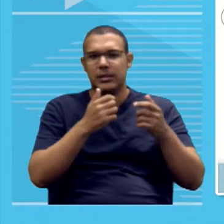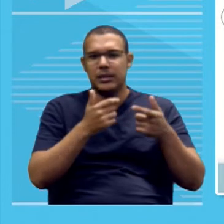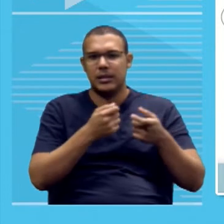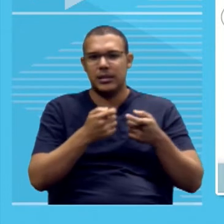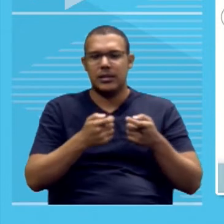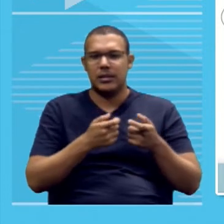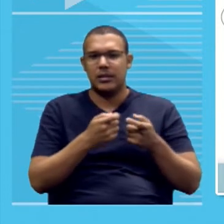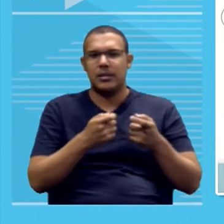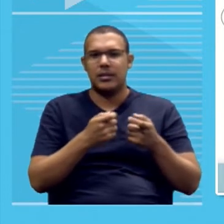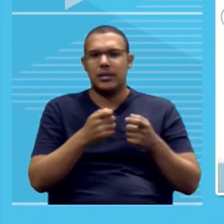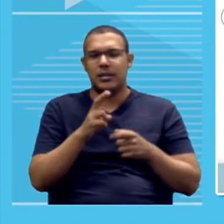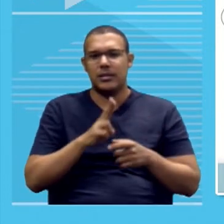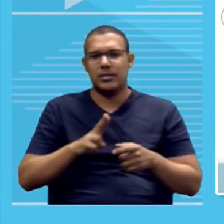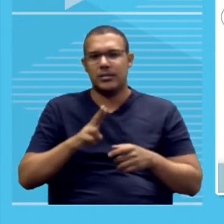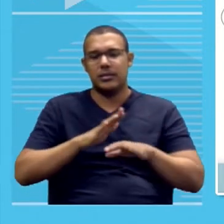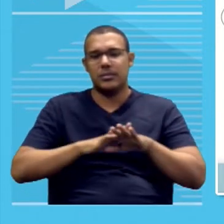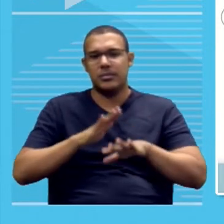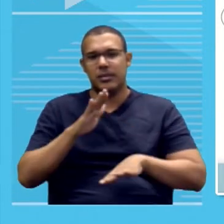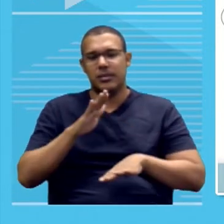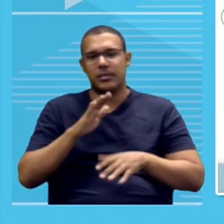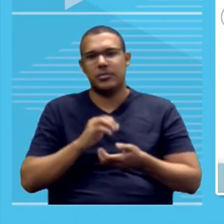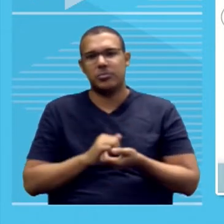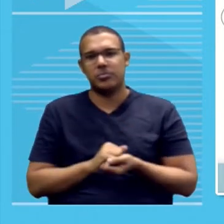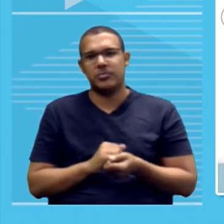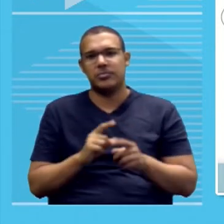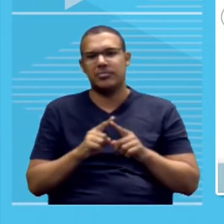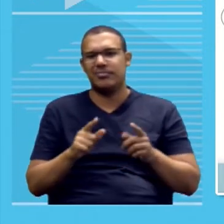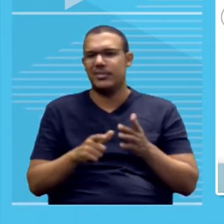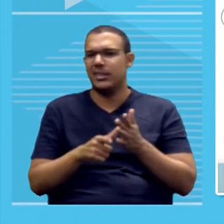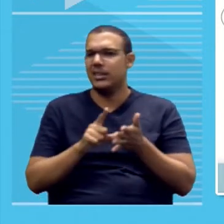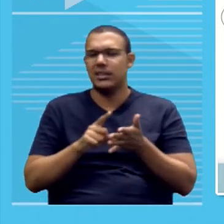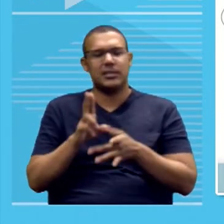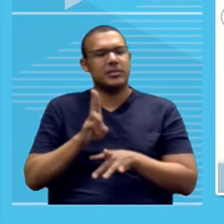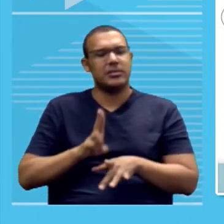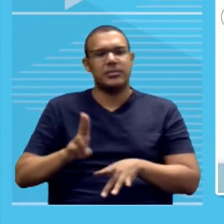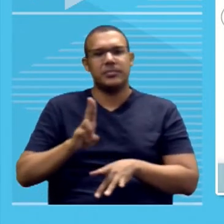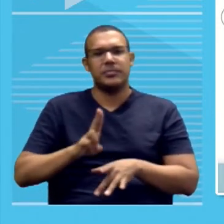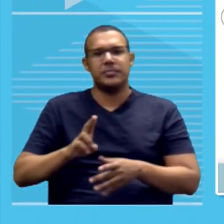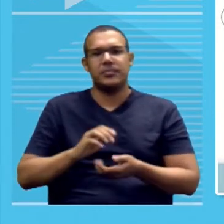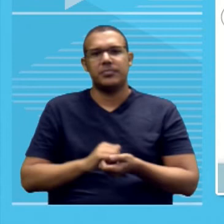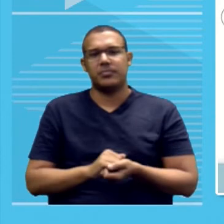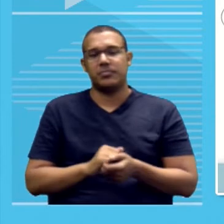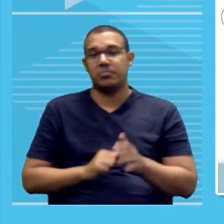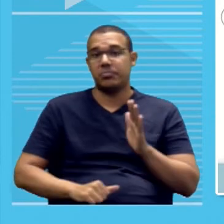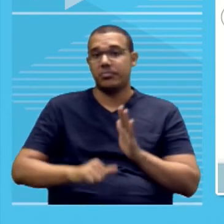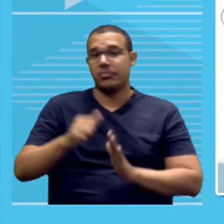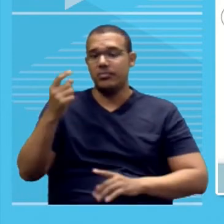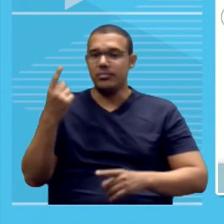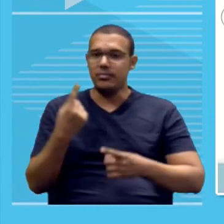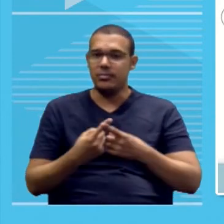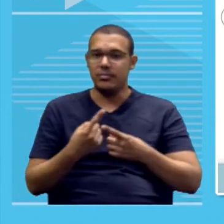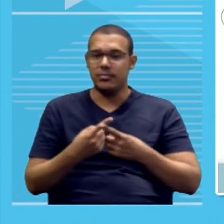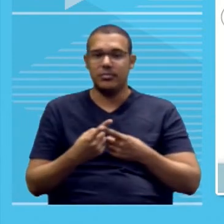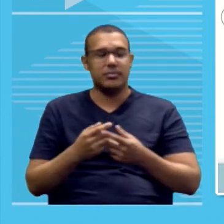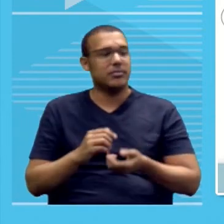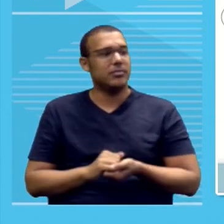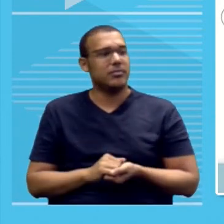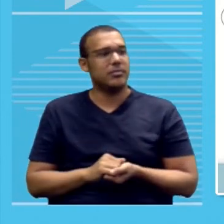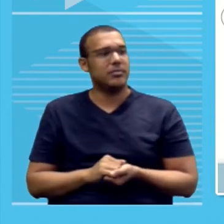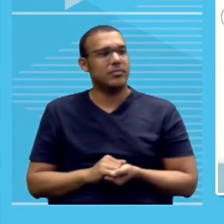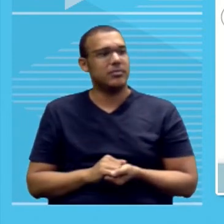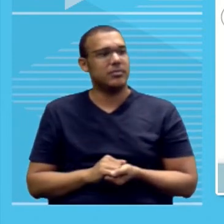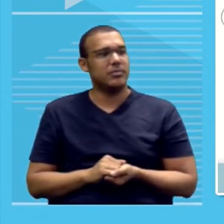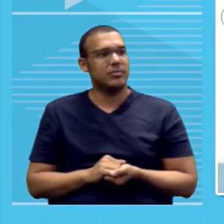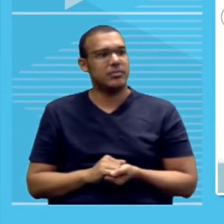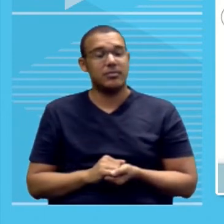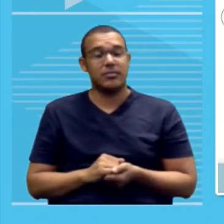lâmpada LED com maior facilidade. Mas antes a gente não usava tanto. Primeiro, porque existe um quesito aqui, que é o quesito